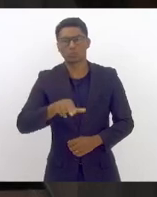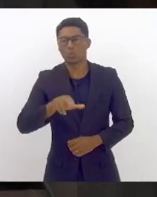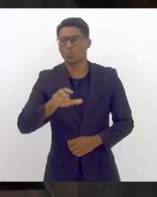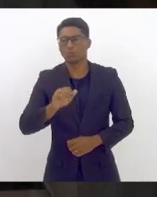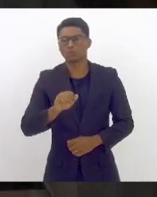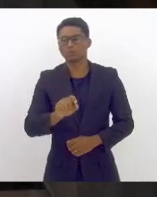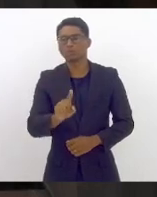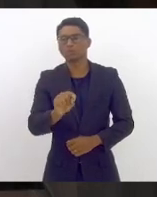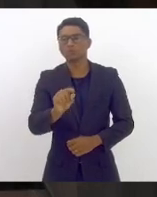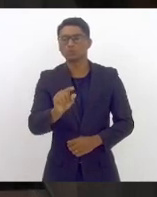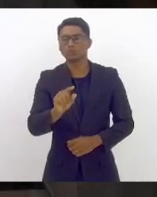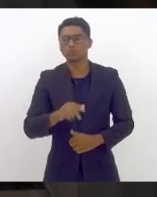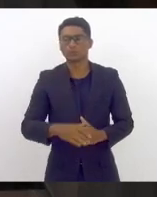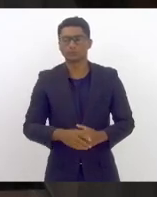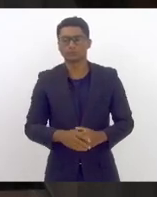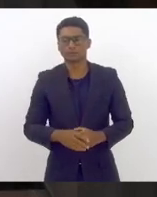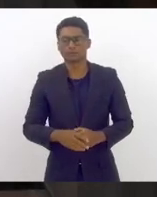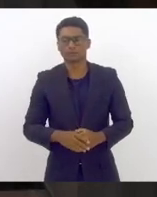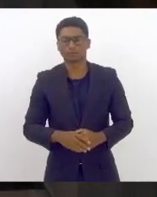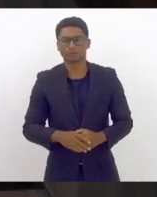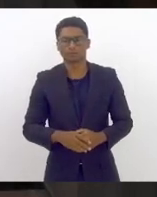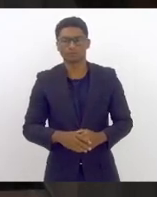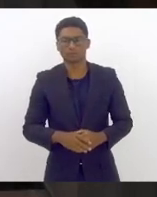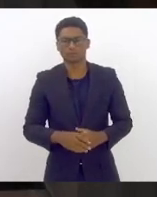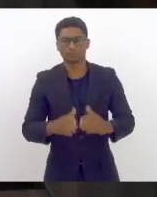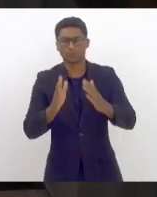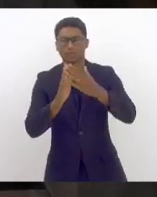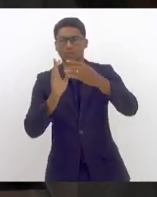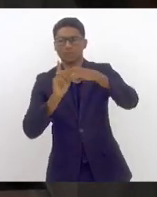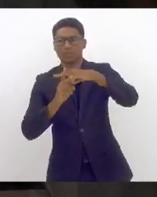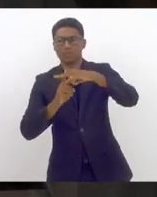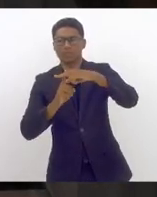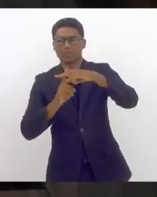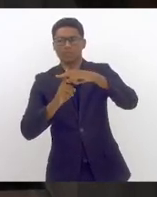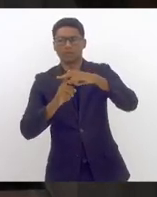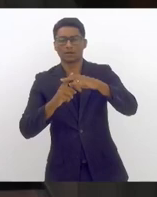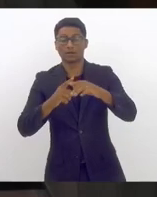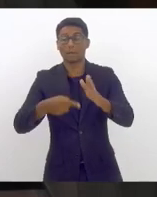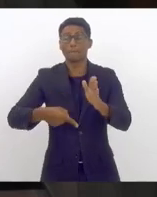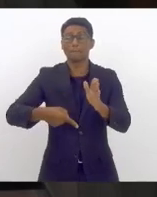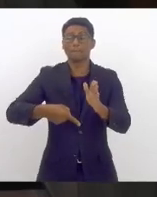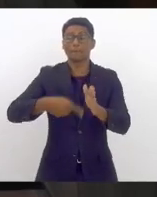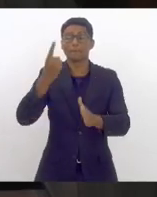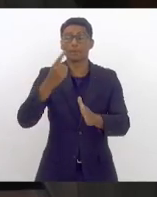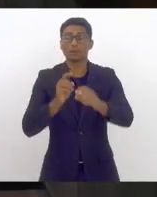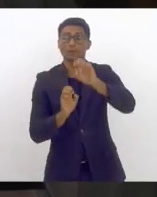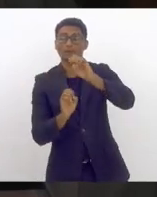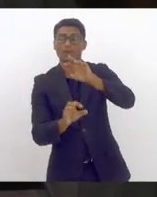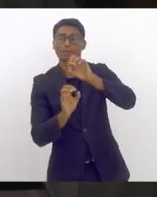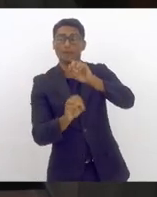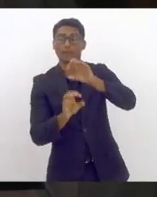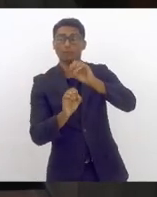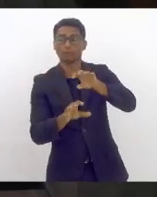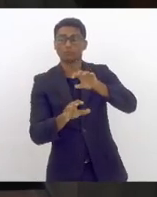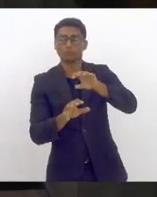o primeiro mandamento da Igreja ser